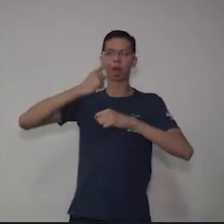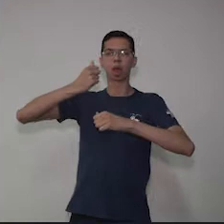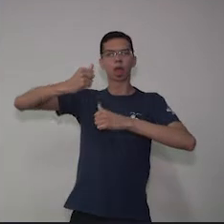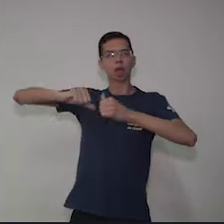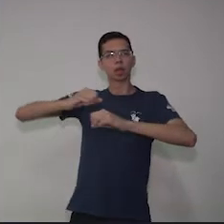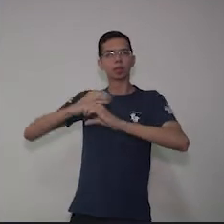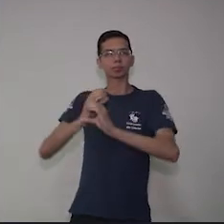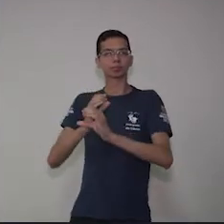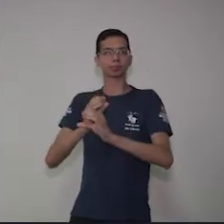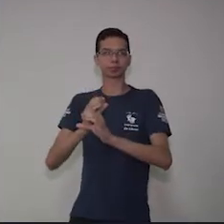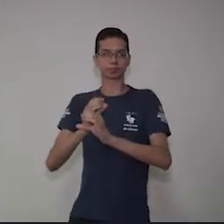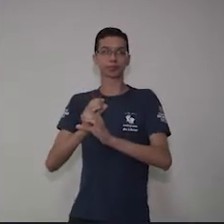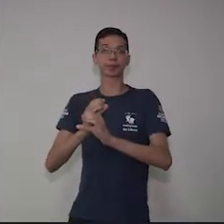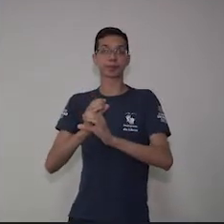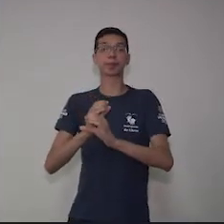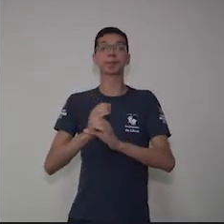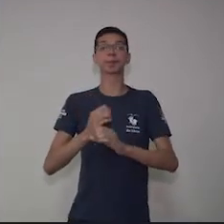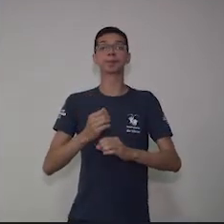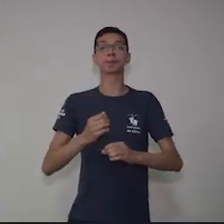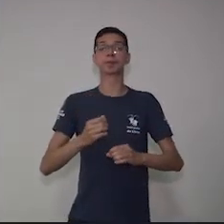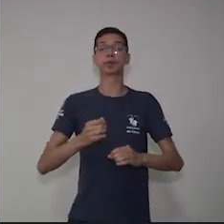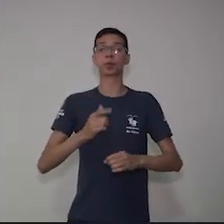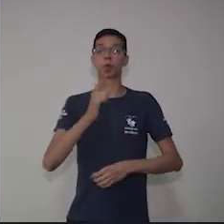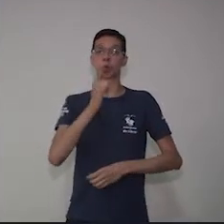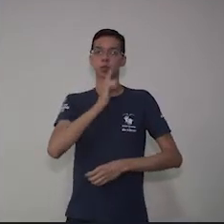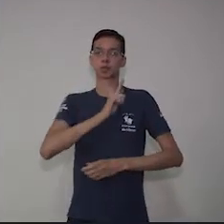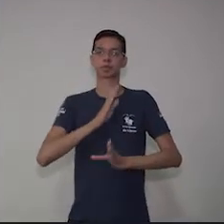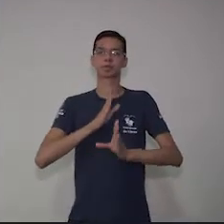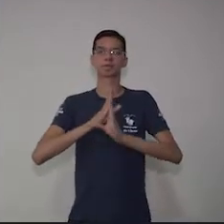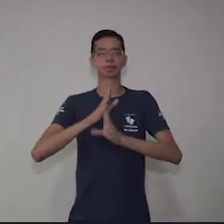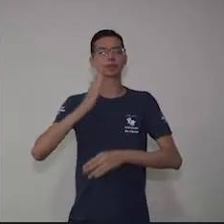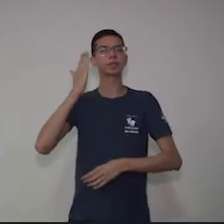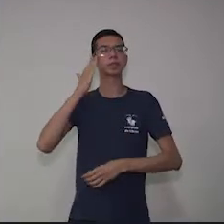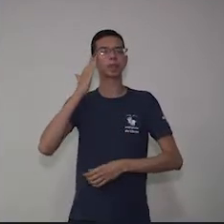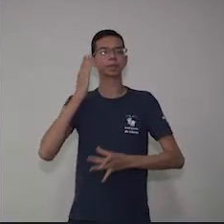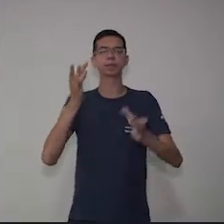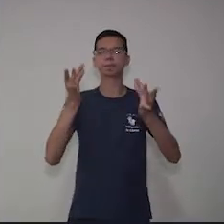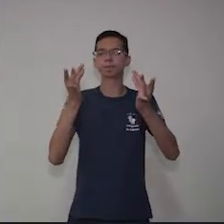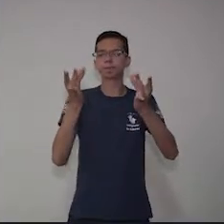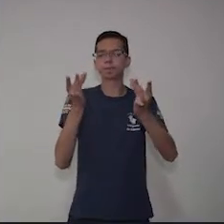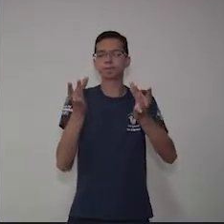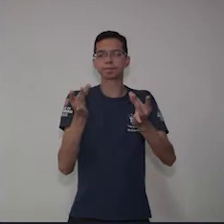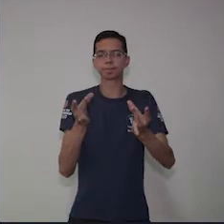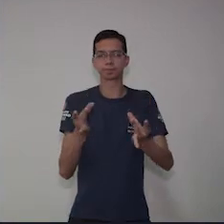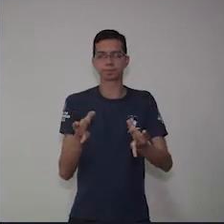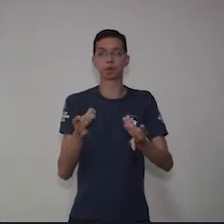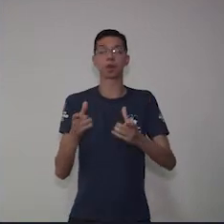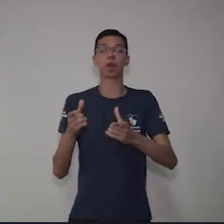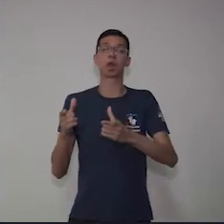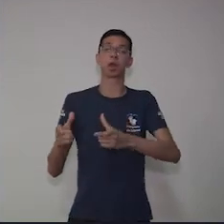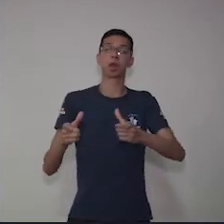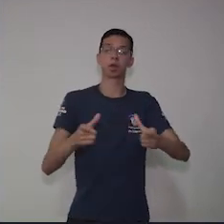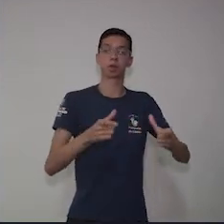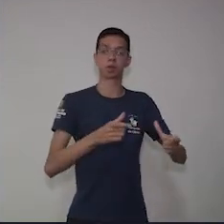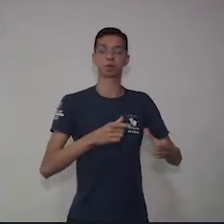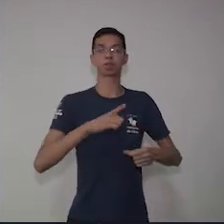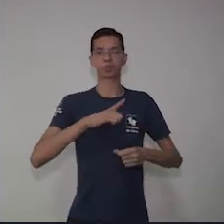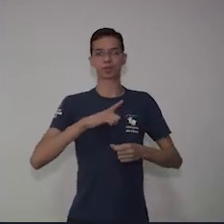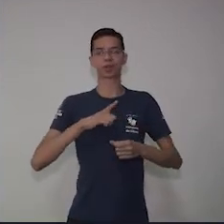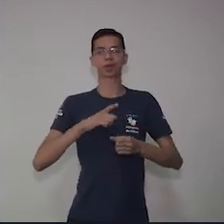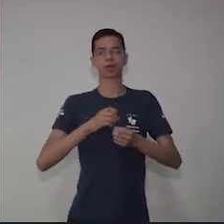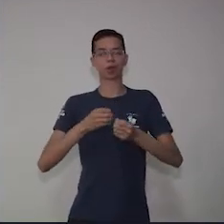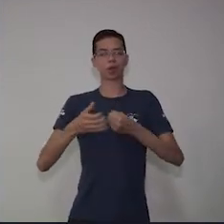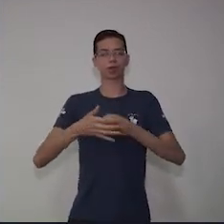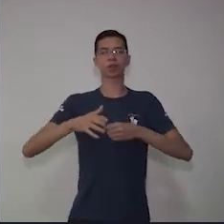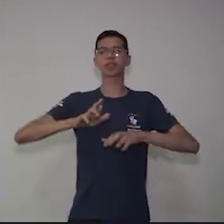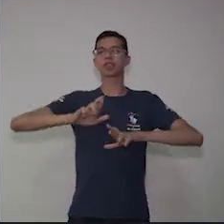na precisão, na avaliação, e nesse momento onde nós temos a circulação das variantes. Nós também, o